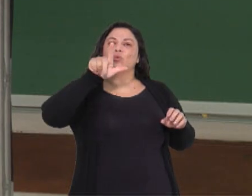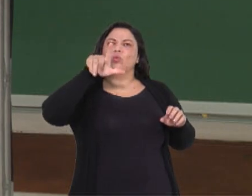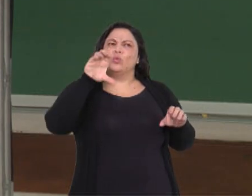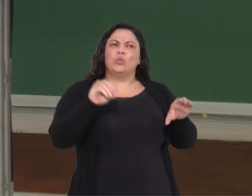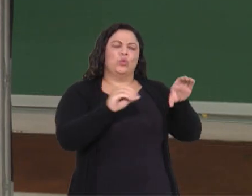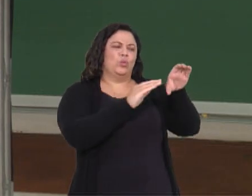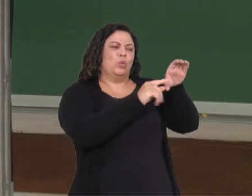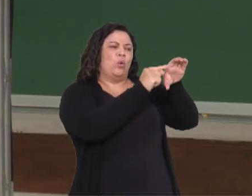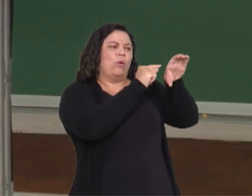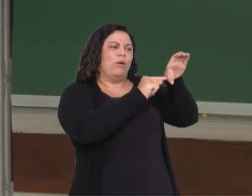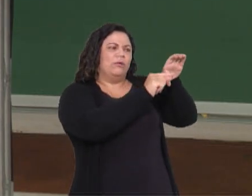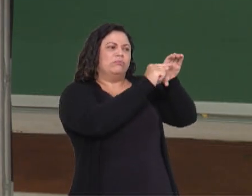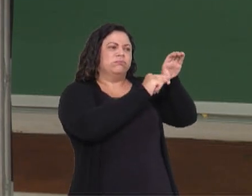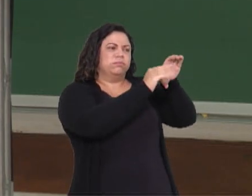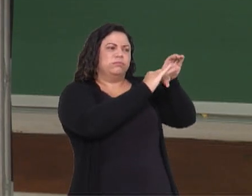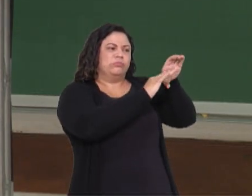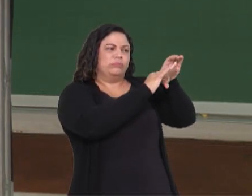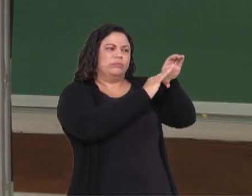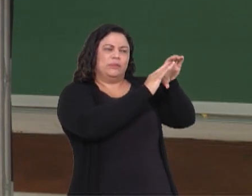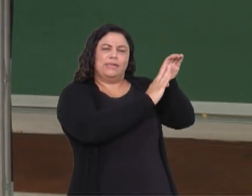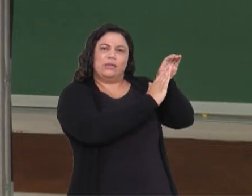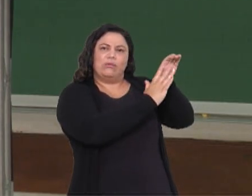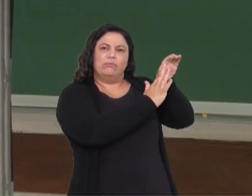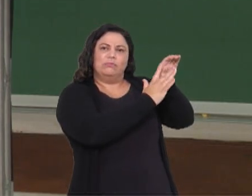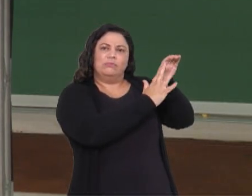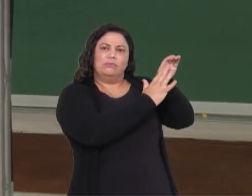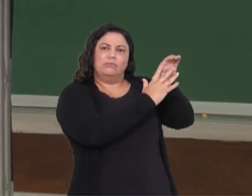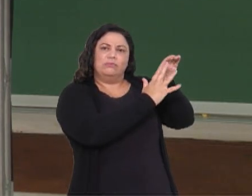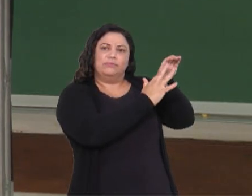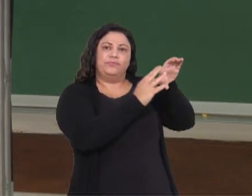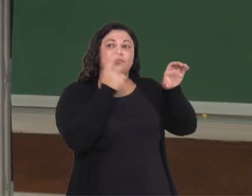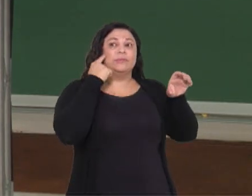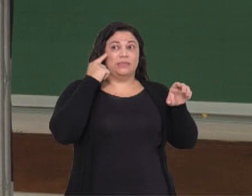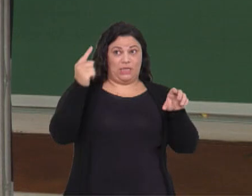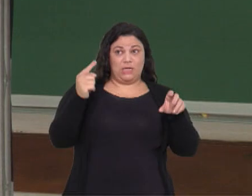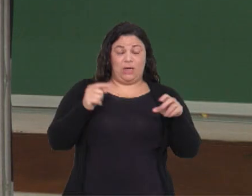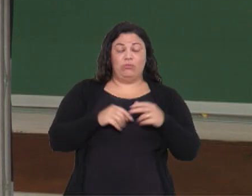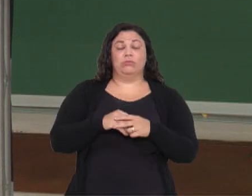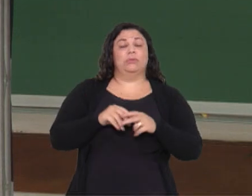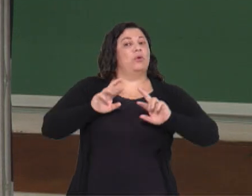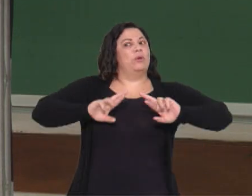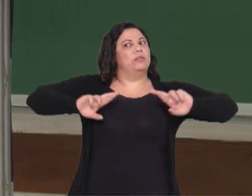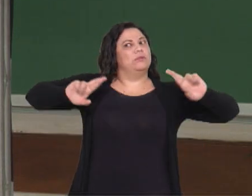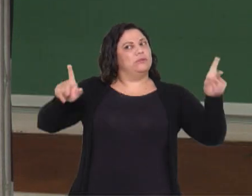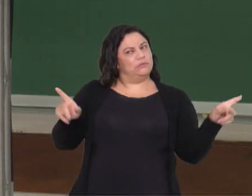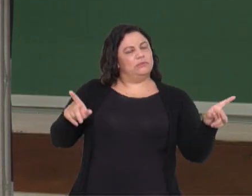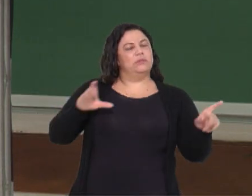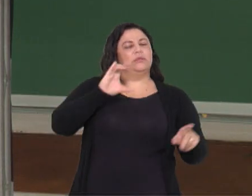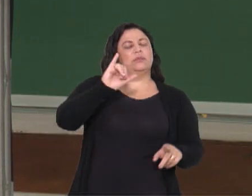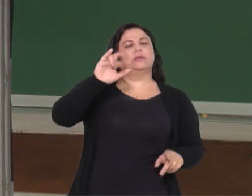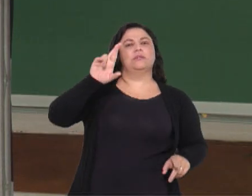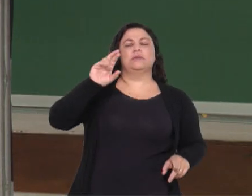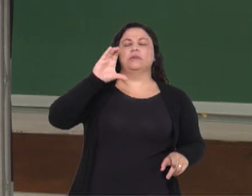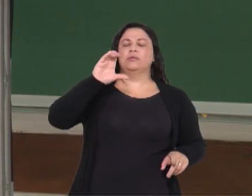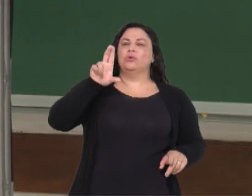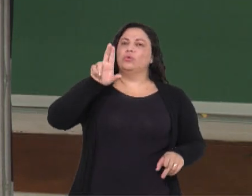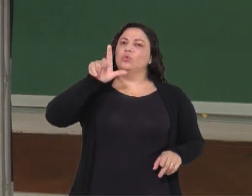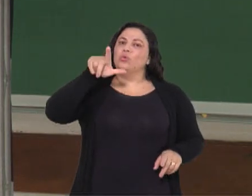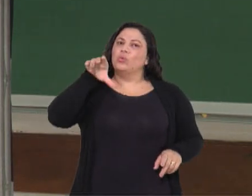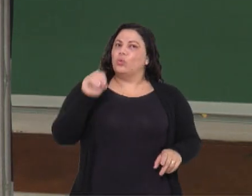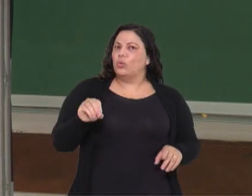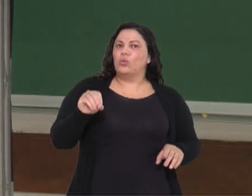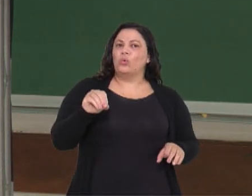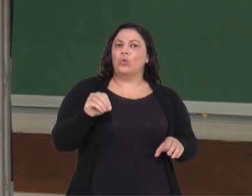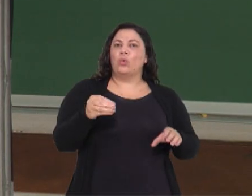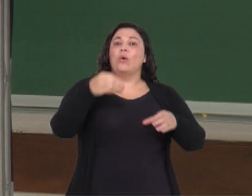pela circunferência. Fique bem claro, quando eu falar círculo, eu estou falando de algo dentro. Circunferência é o anel que está em volta, ele é o limitador